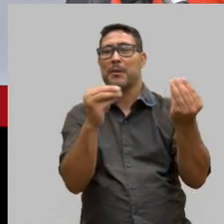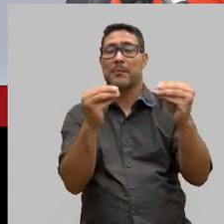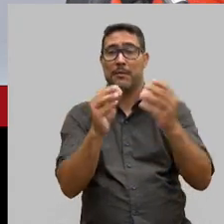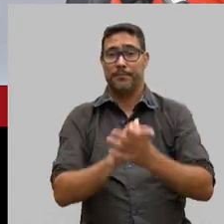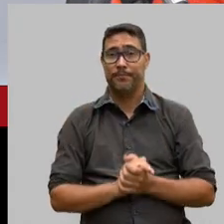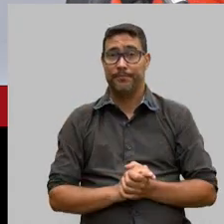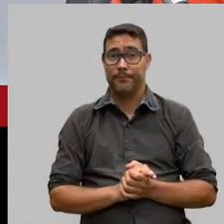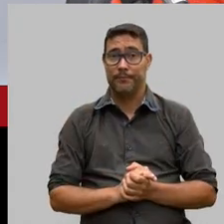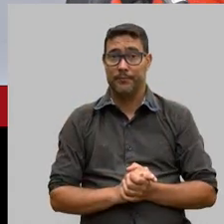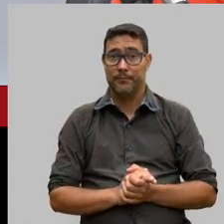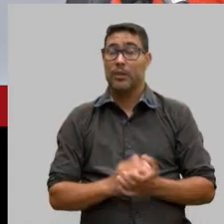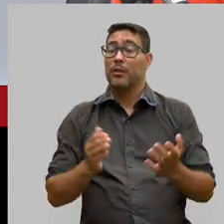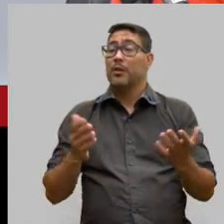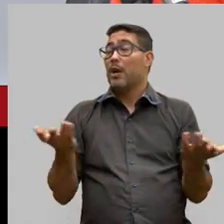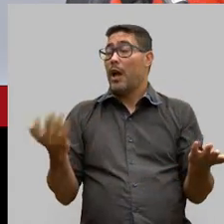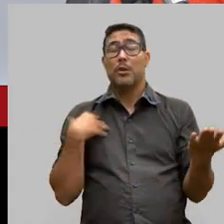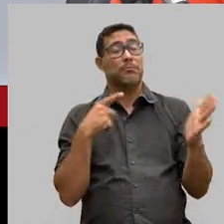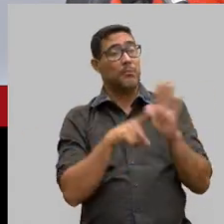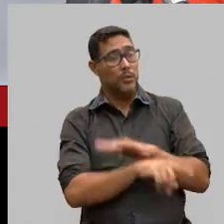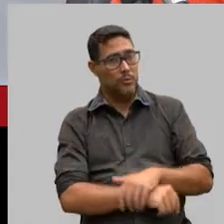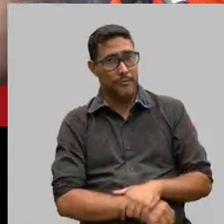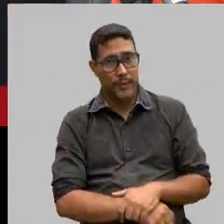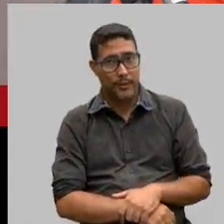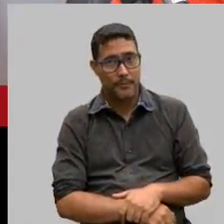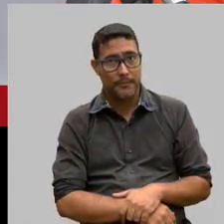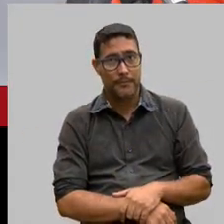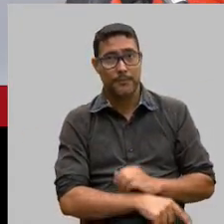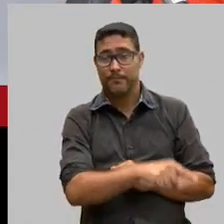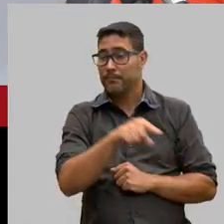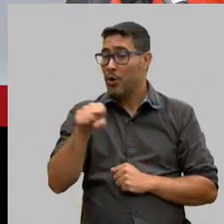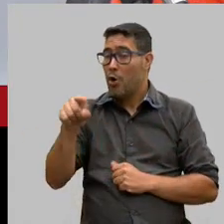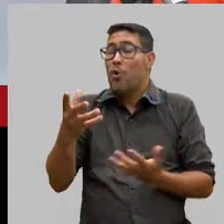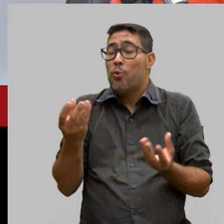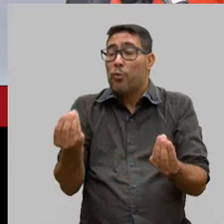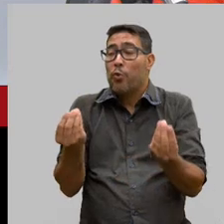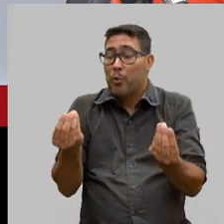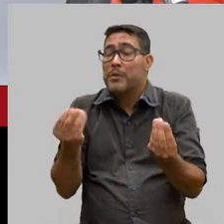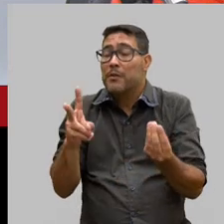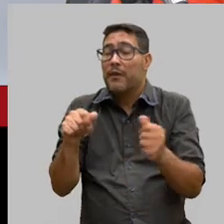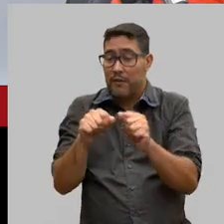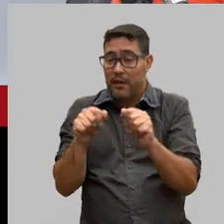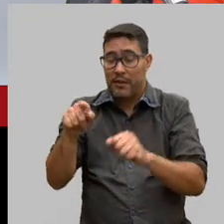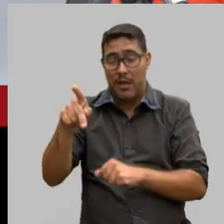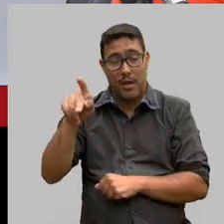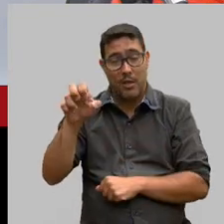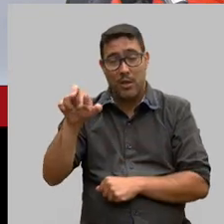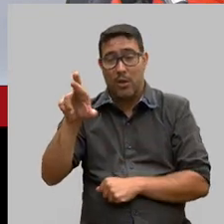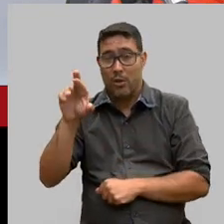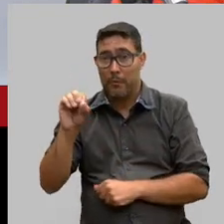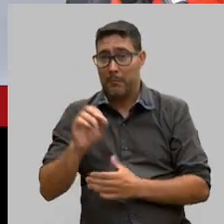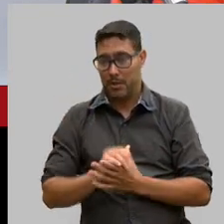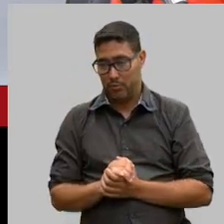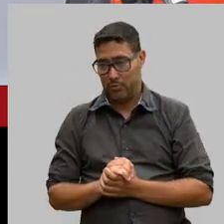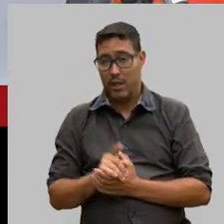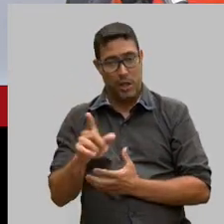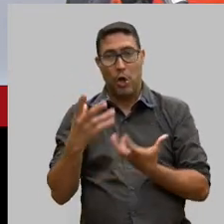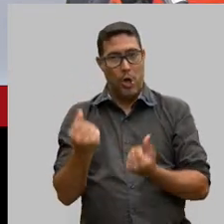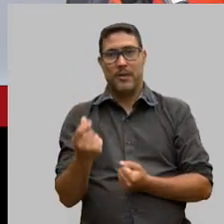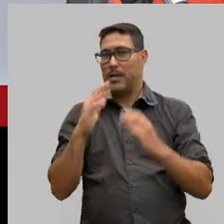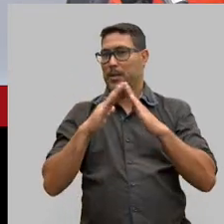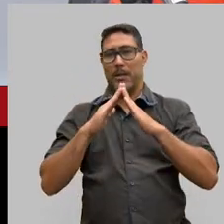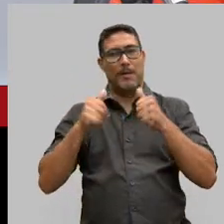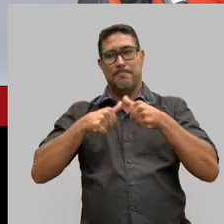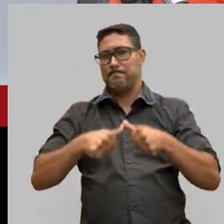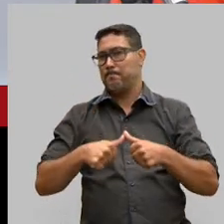vamos fazer com Pedro porque eu não aceito que ele fique dentro de casa ele tá ele entrou no ensino médio esse ano